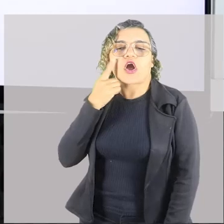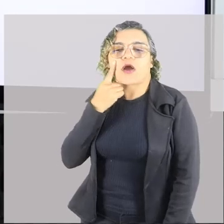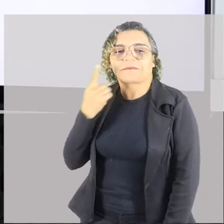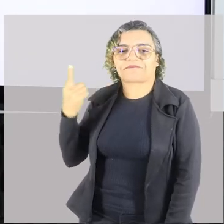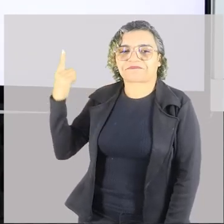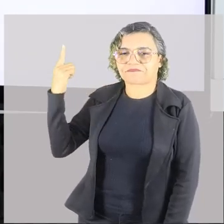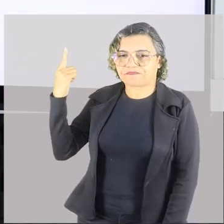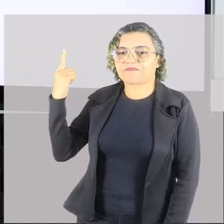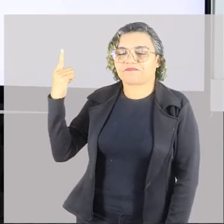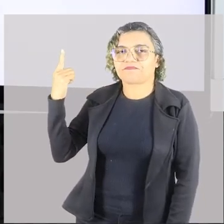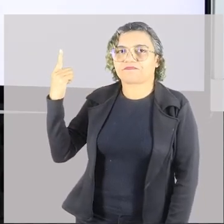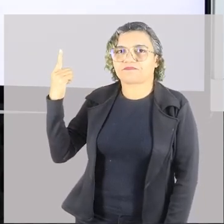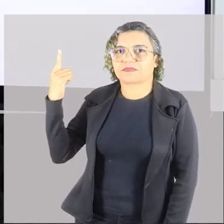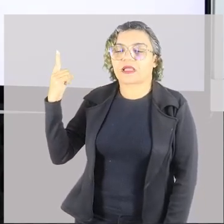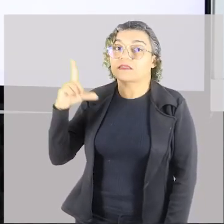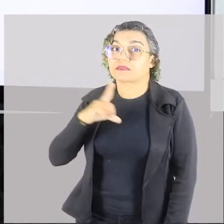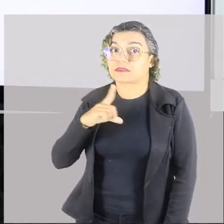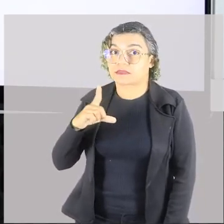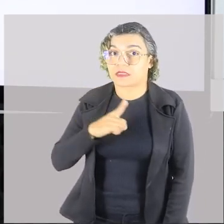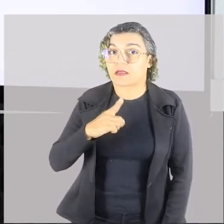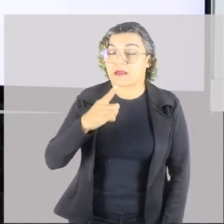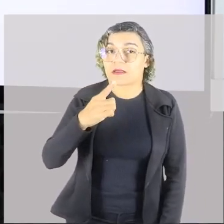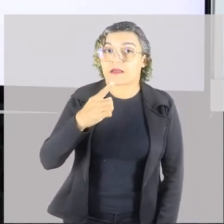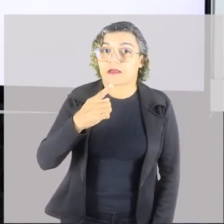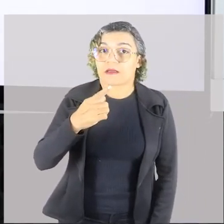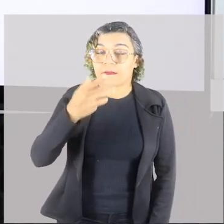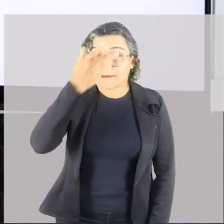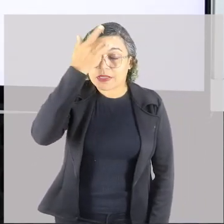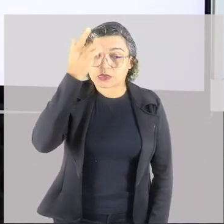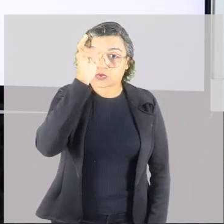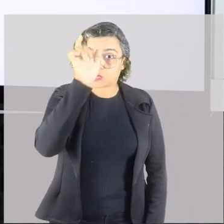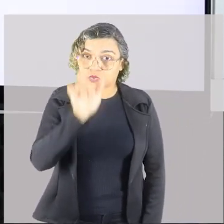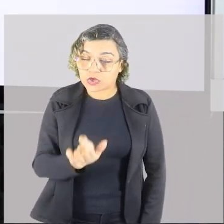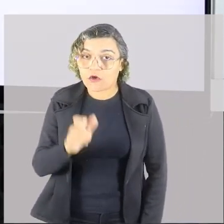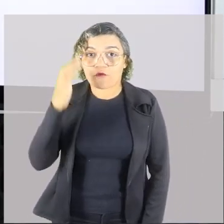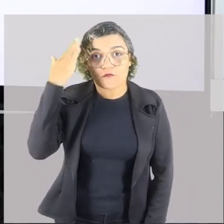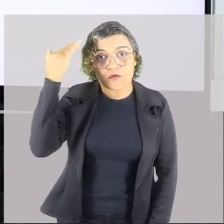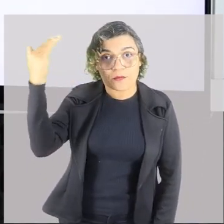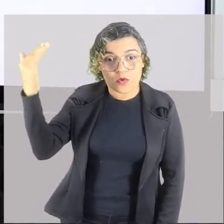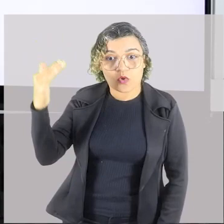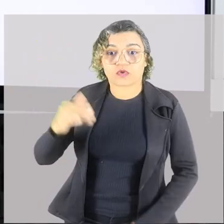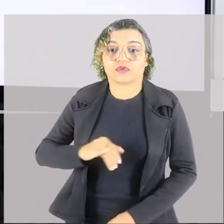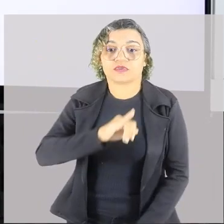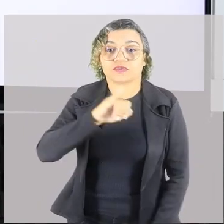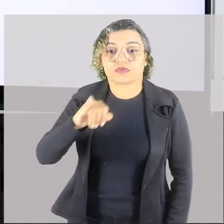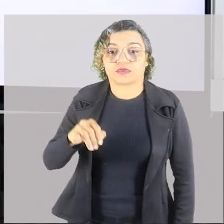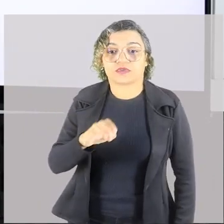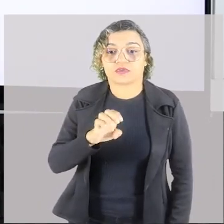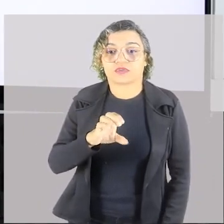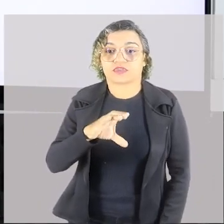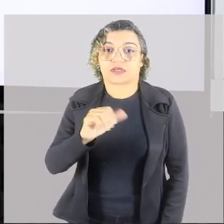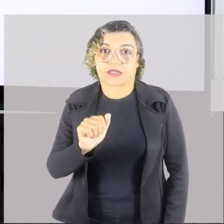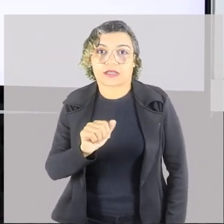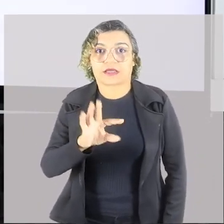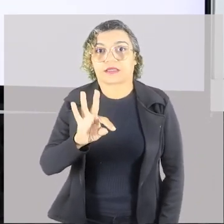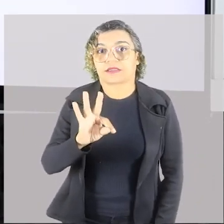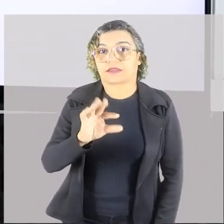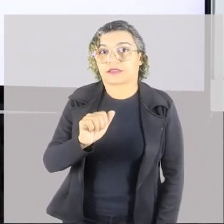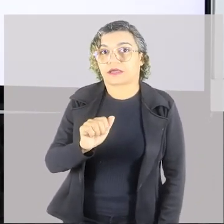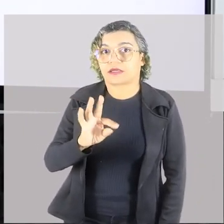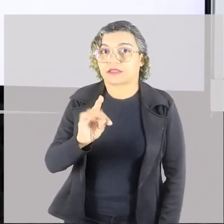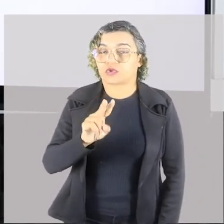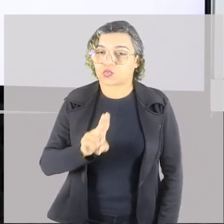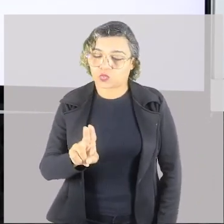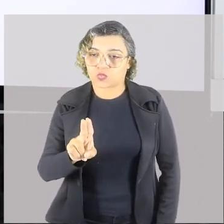do Monteiro Lobato, que tem um personagem muito famoso na literatura nacional, que é o Jeca Tatu, e quando ele descreve